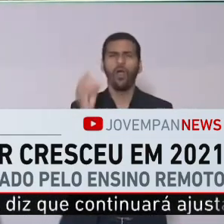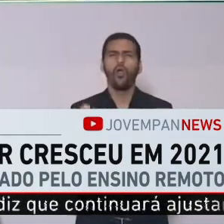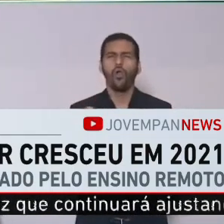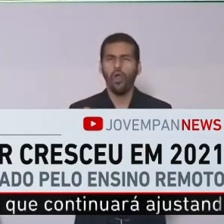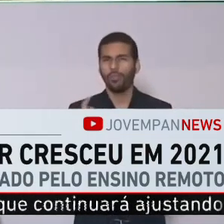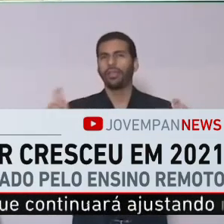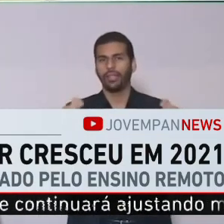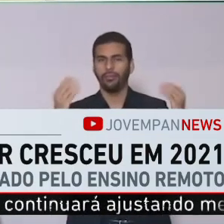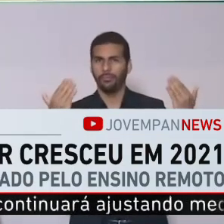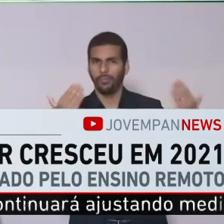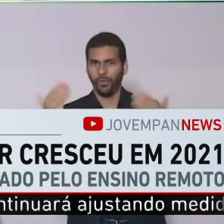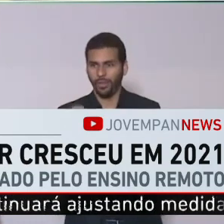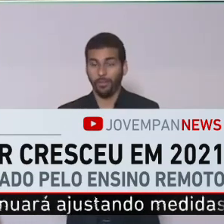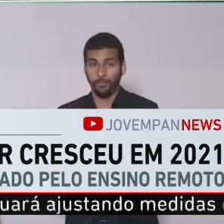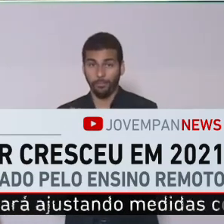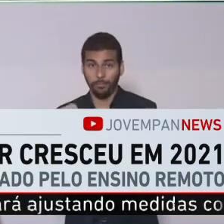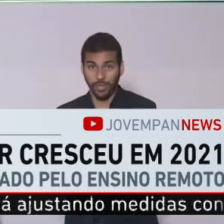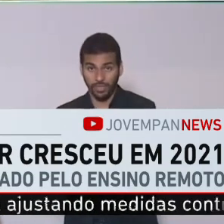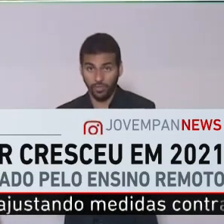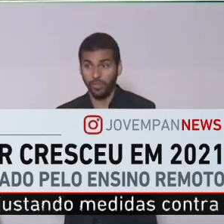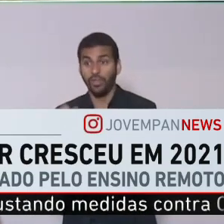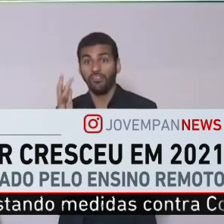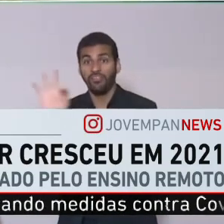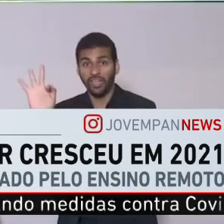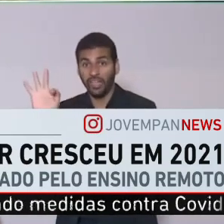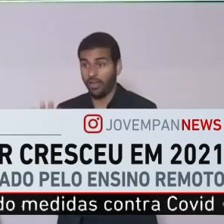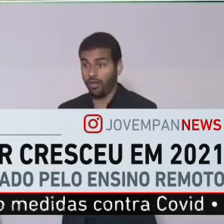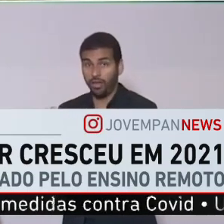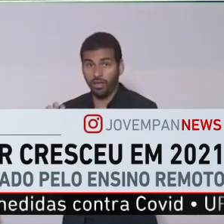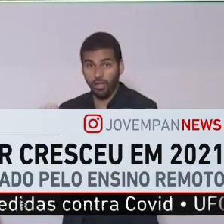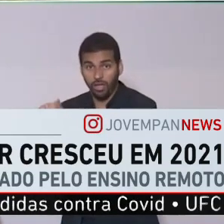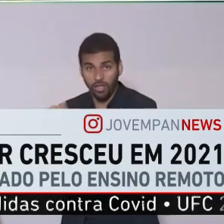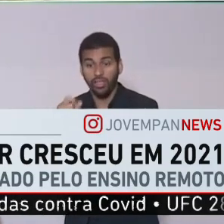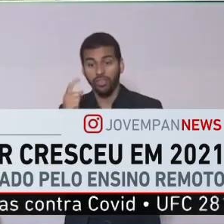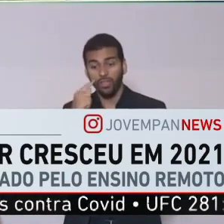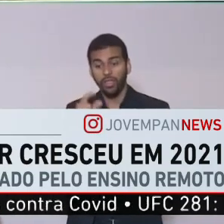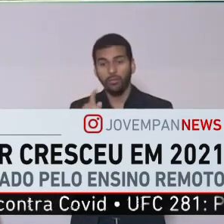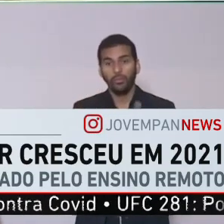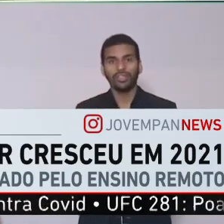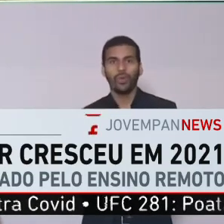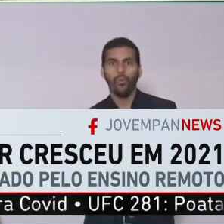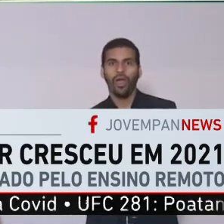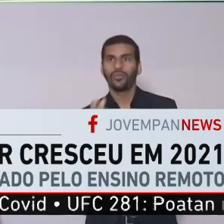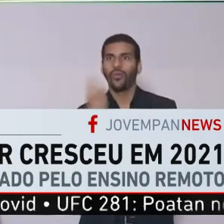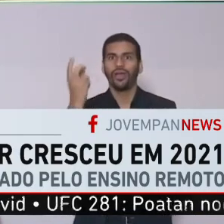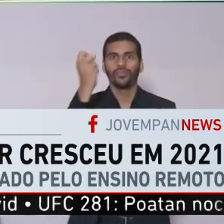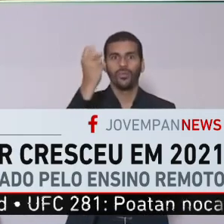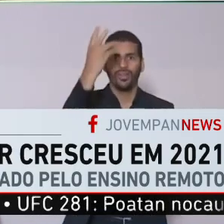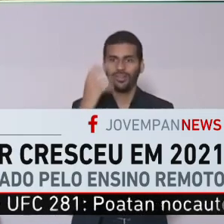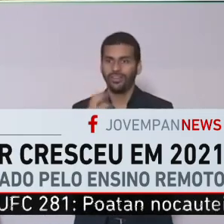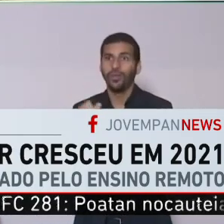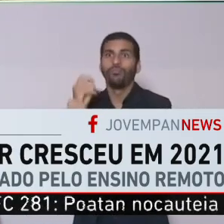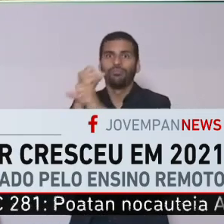43.85 cursos de graduação e 17 cursos sequenciais ofertados em